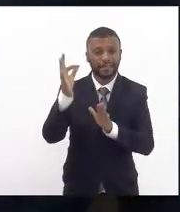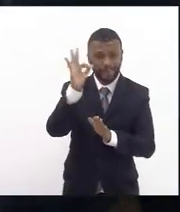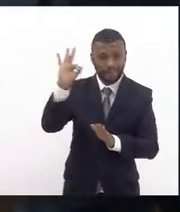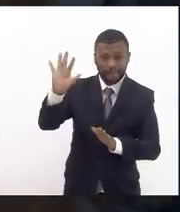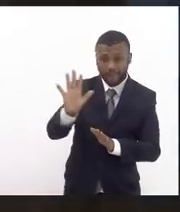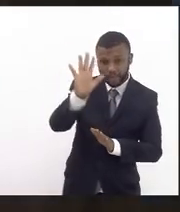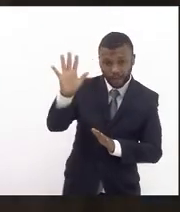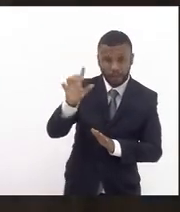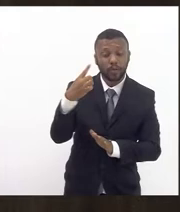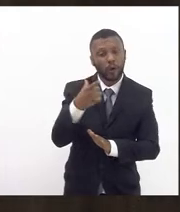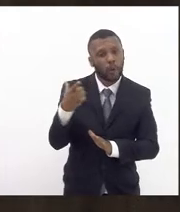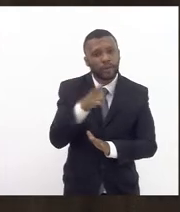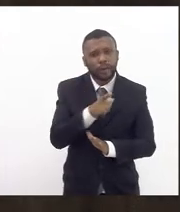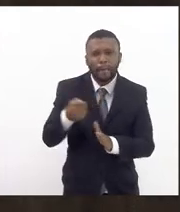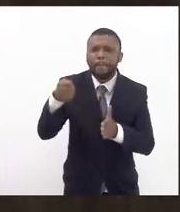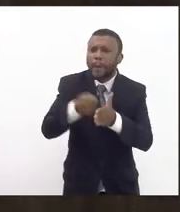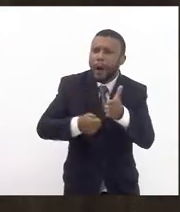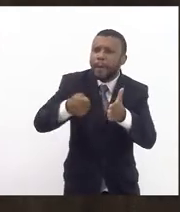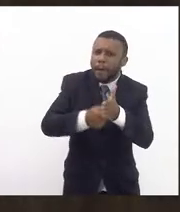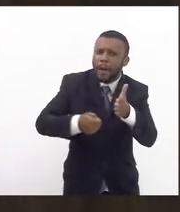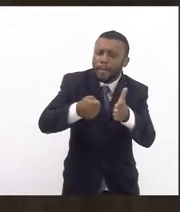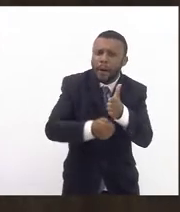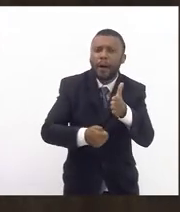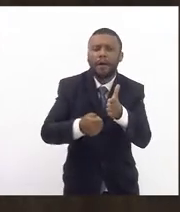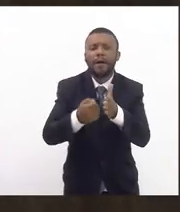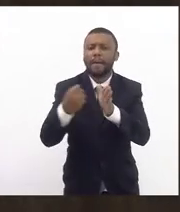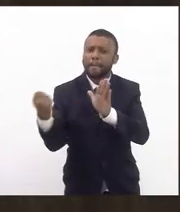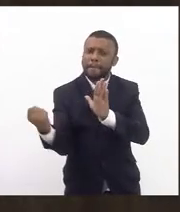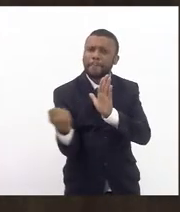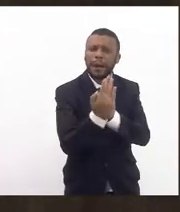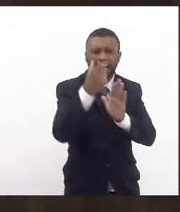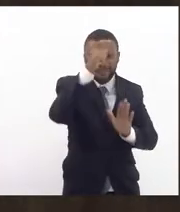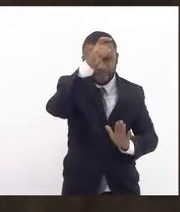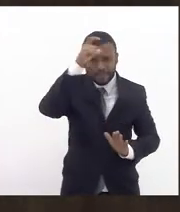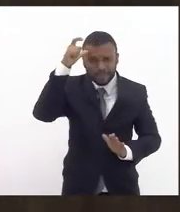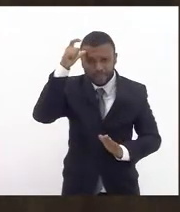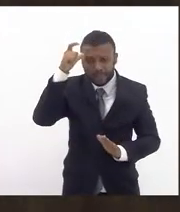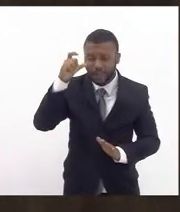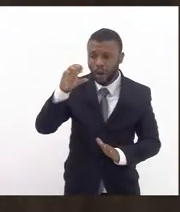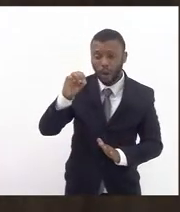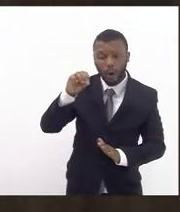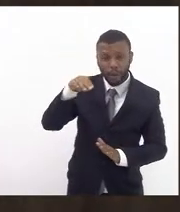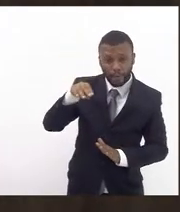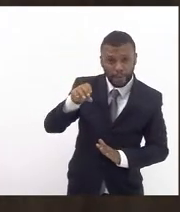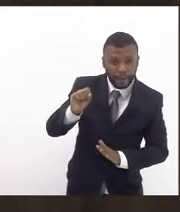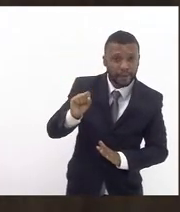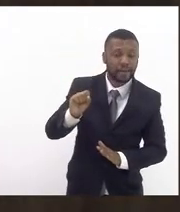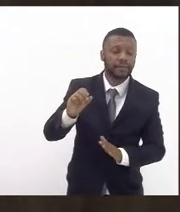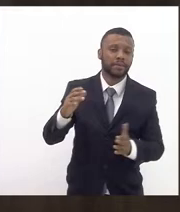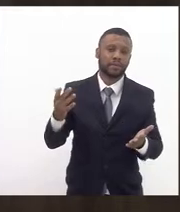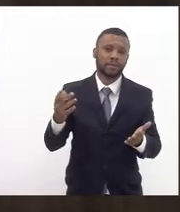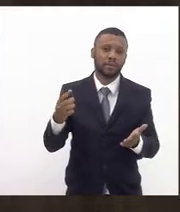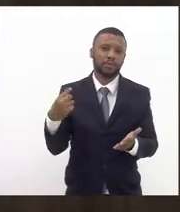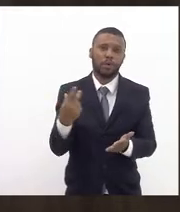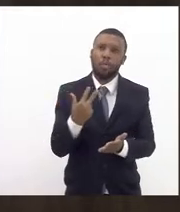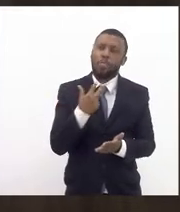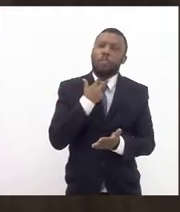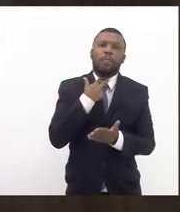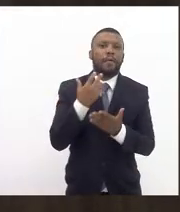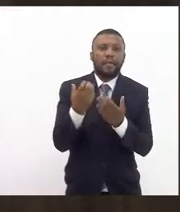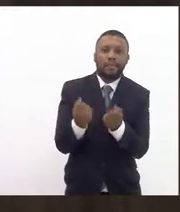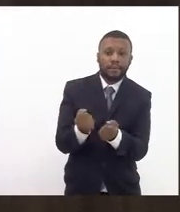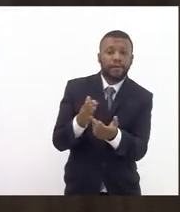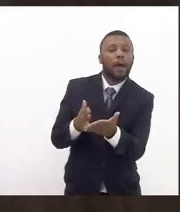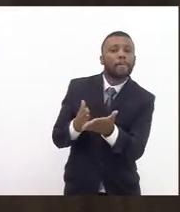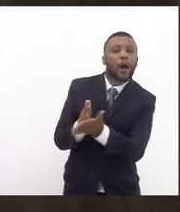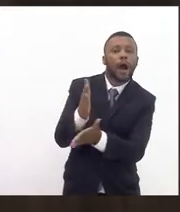lutar contra o rol taxativo da ONS. Nós não podemos admitir que seja aprovado um